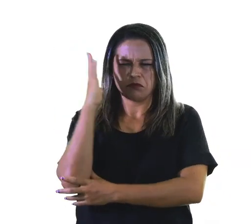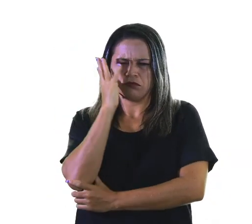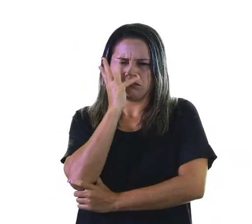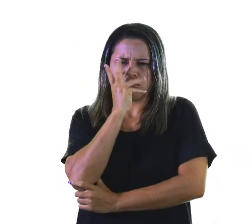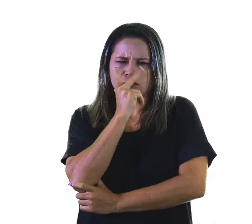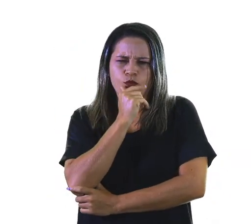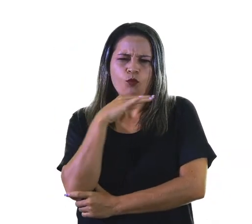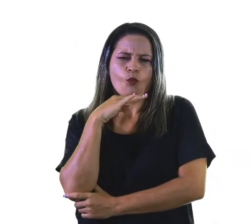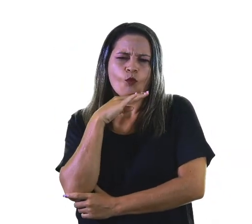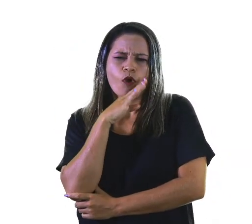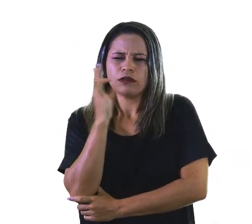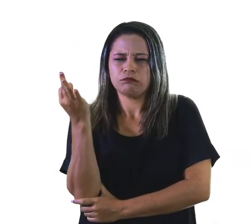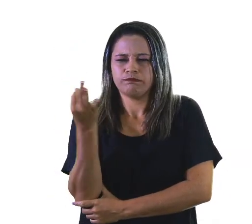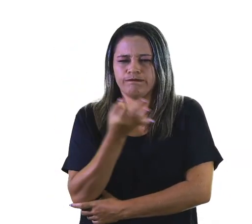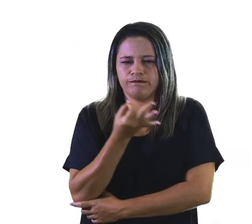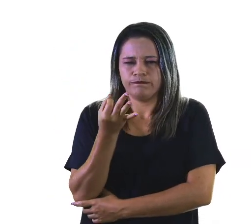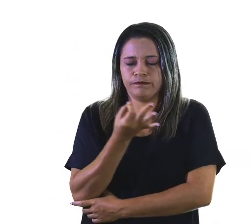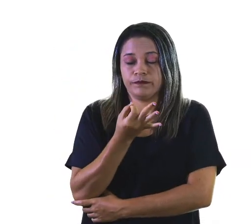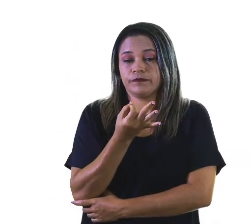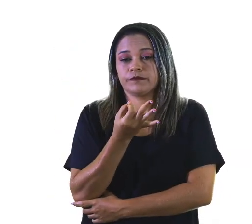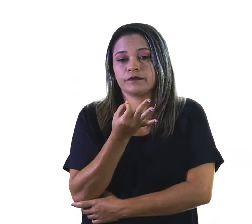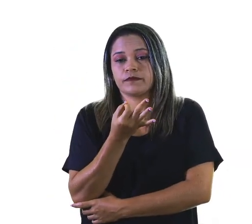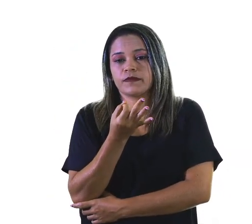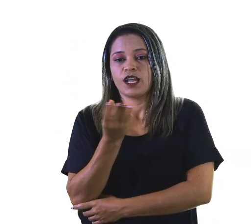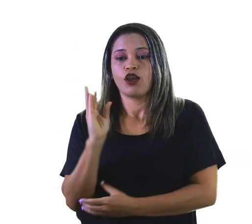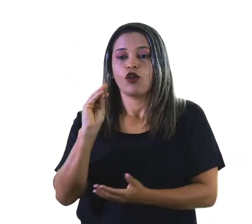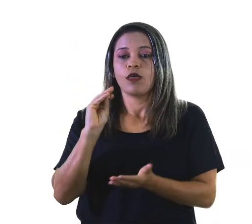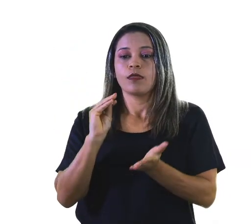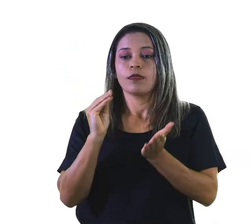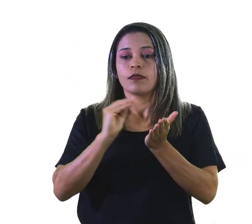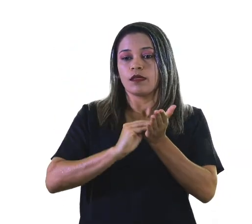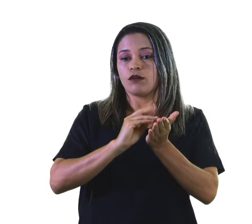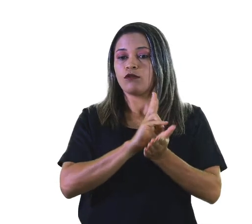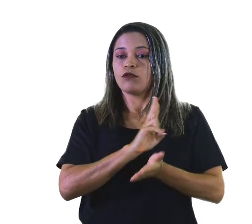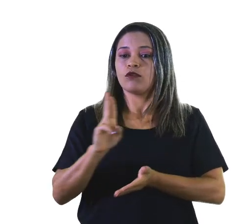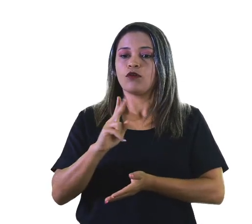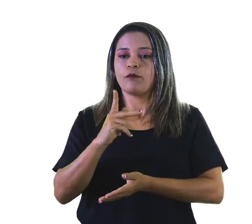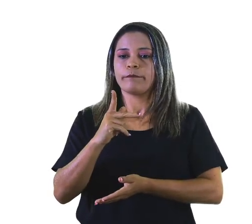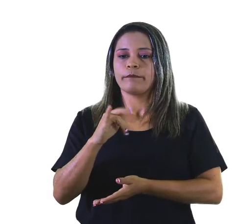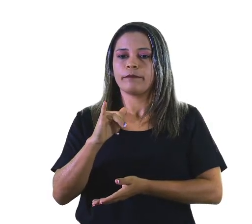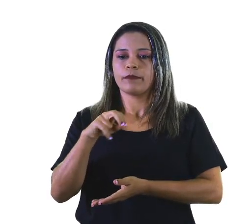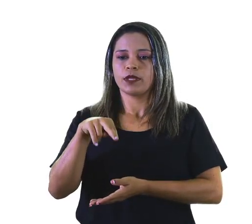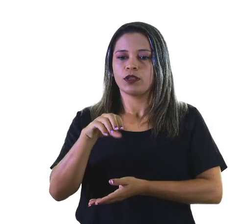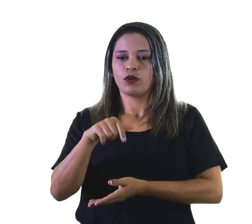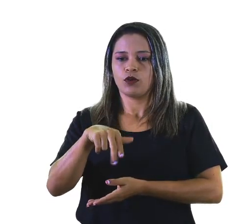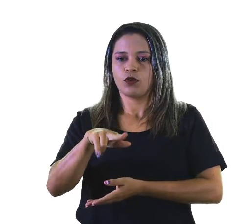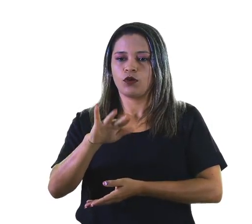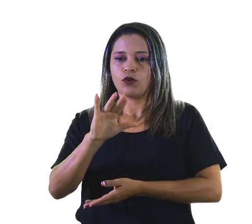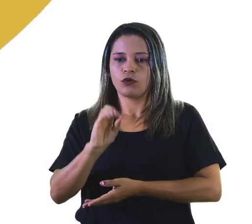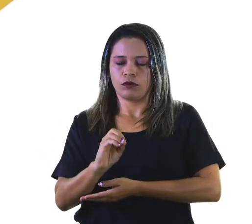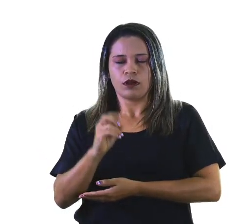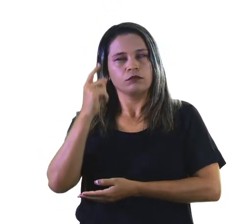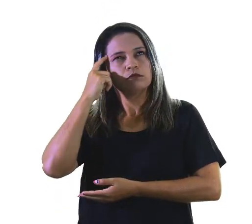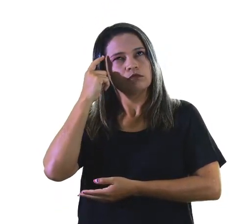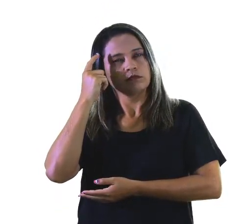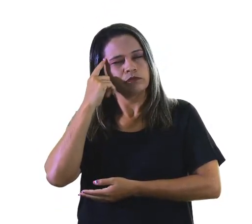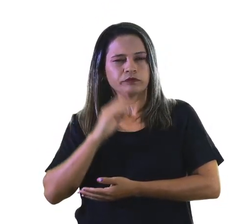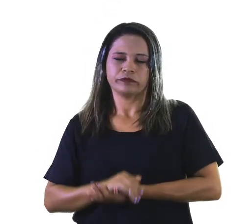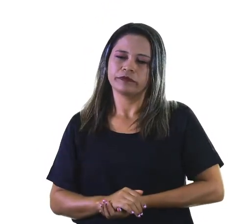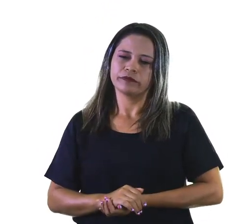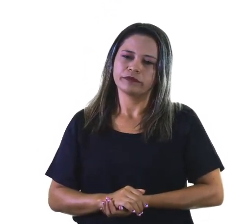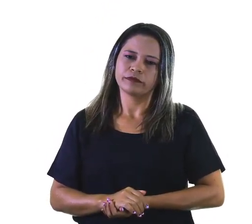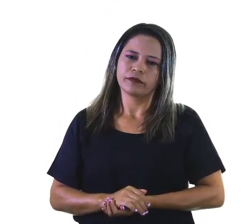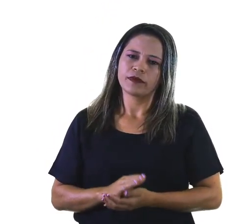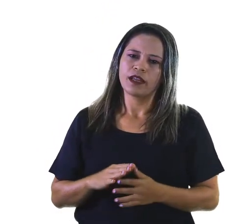quase perfeito, e colocou o nome de Pinóquio e pensou alto: serás